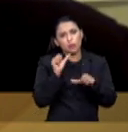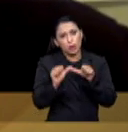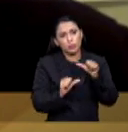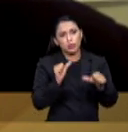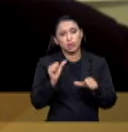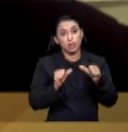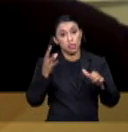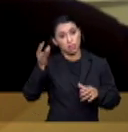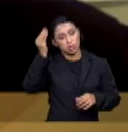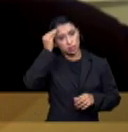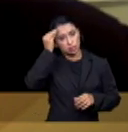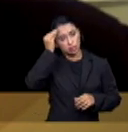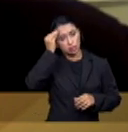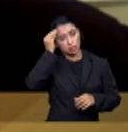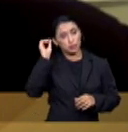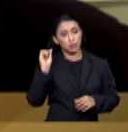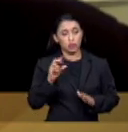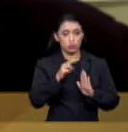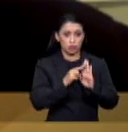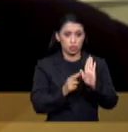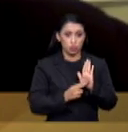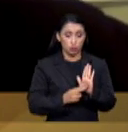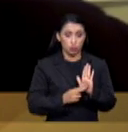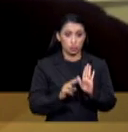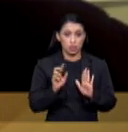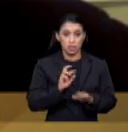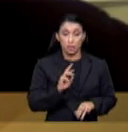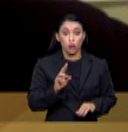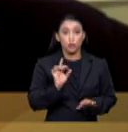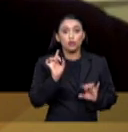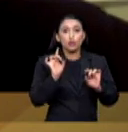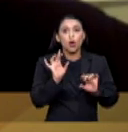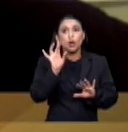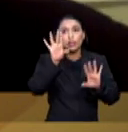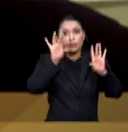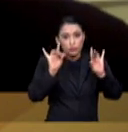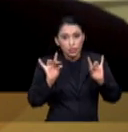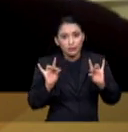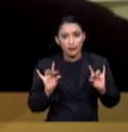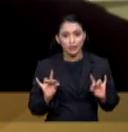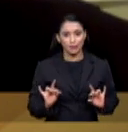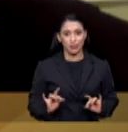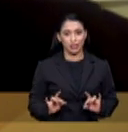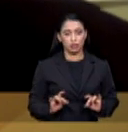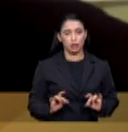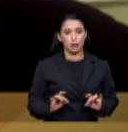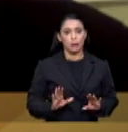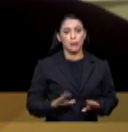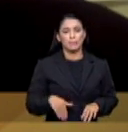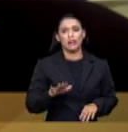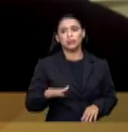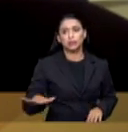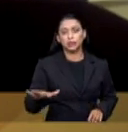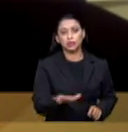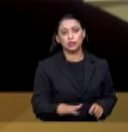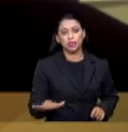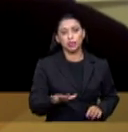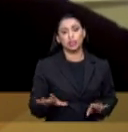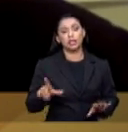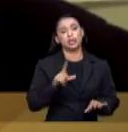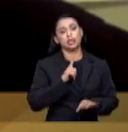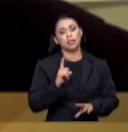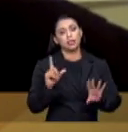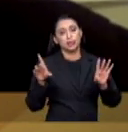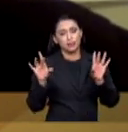exatamente entendimento da instrução normativa, houve apenas um detalhamento. A instrução anterior era mais genérica e passou a ser mais